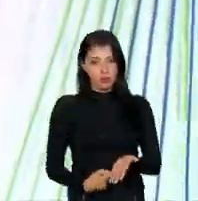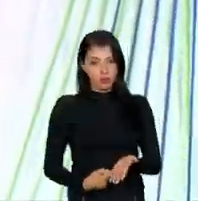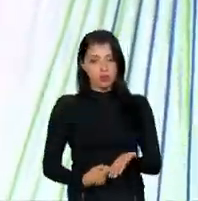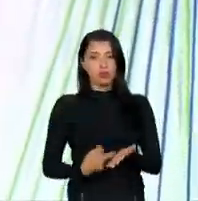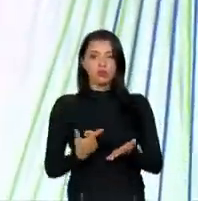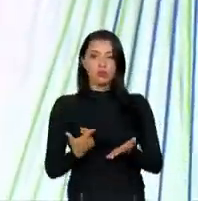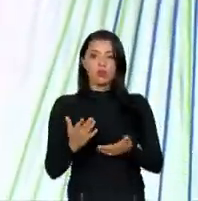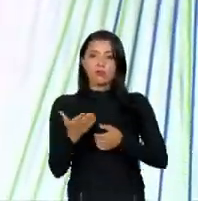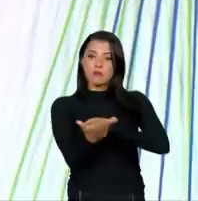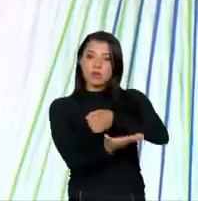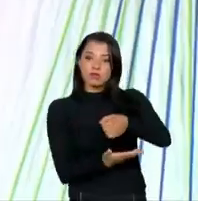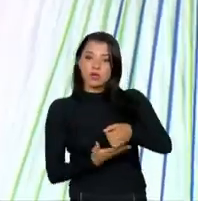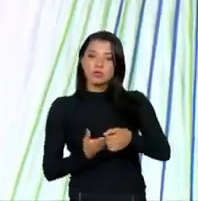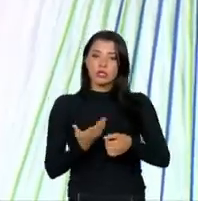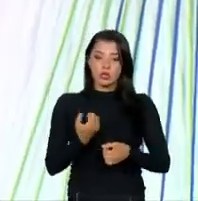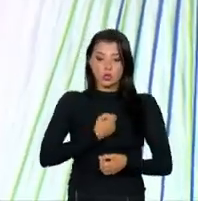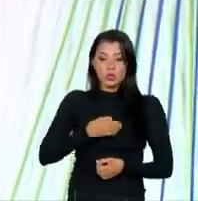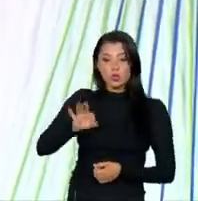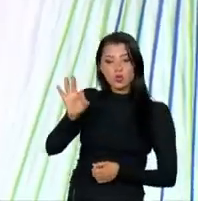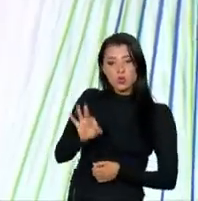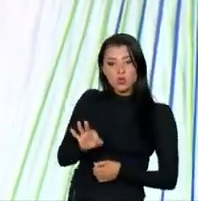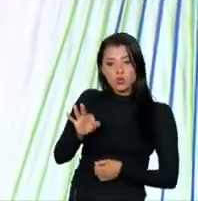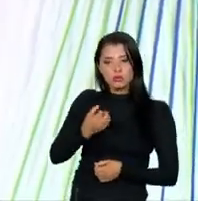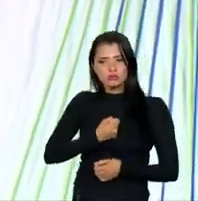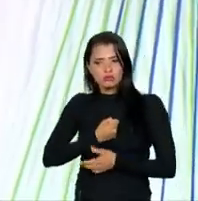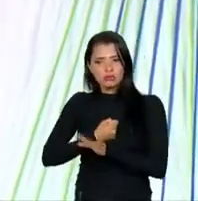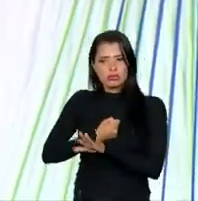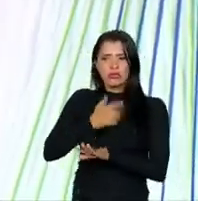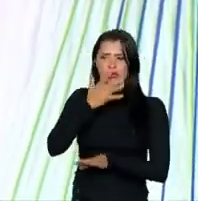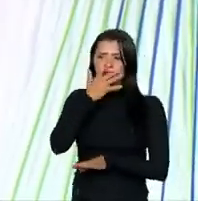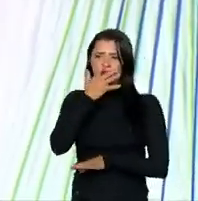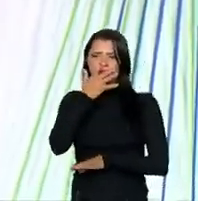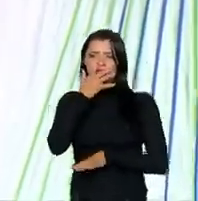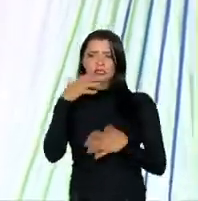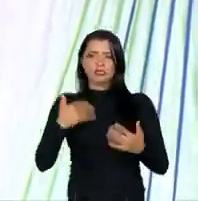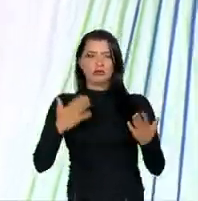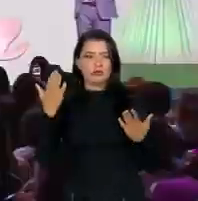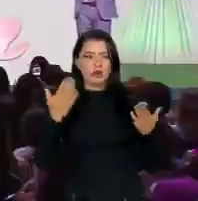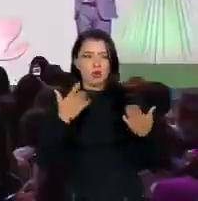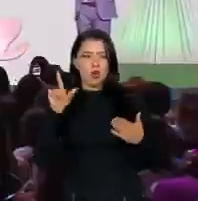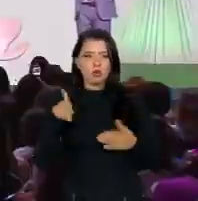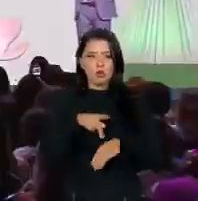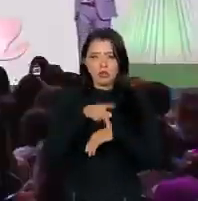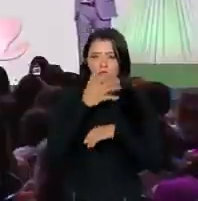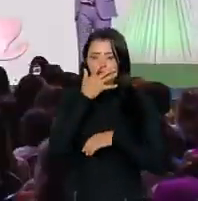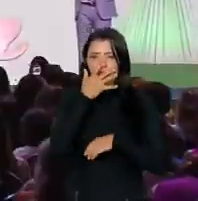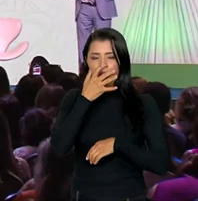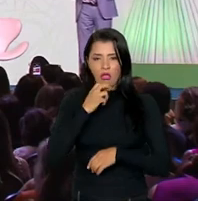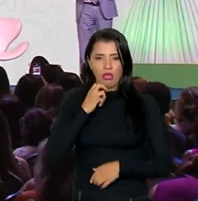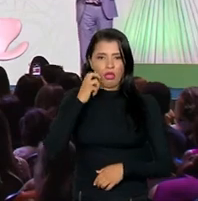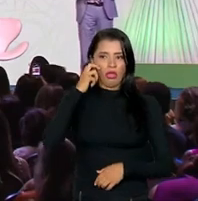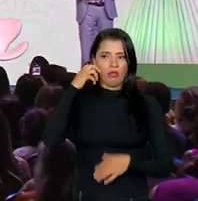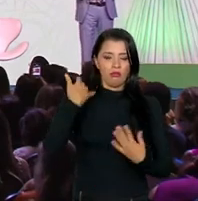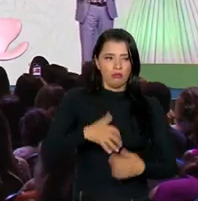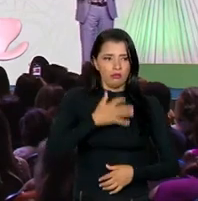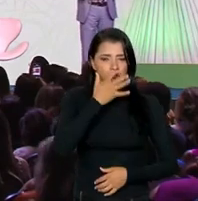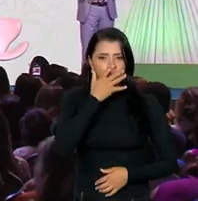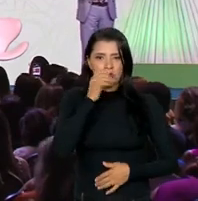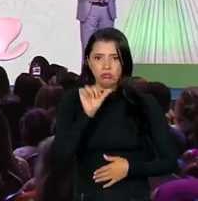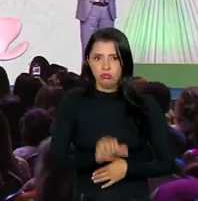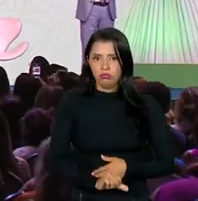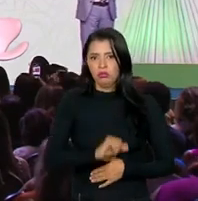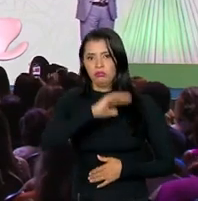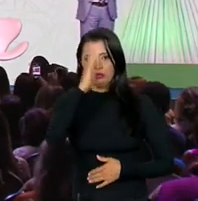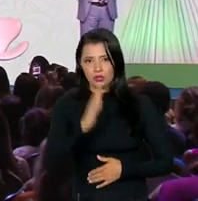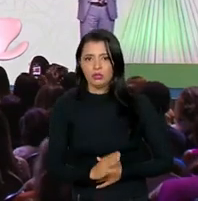parte de indicadores que às vezes nos envergonha quando a gente vai ser comparado com países, outros países do mundo inteiro.